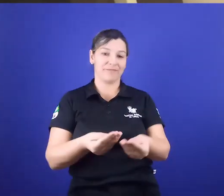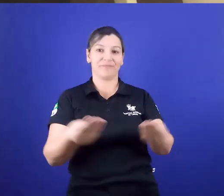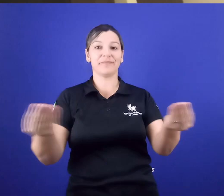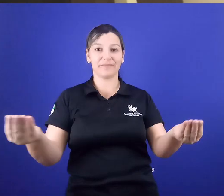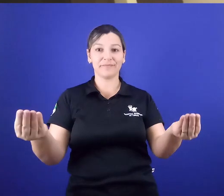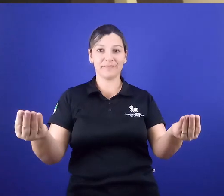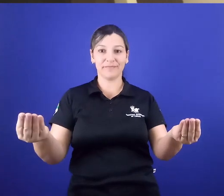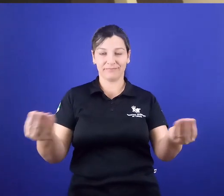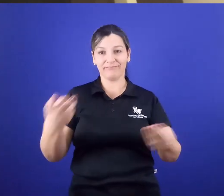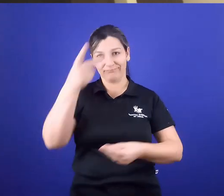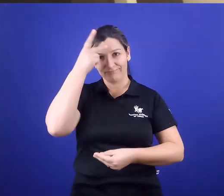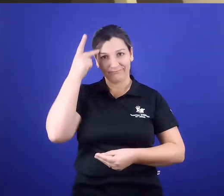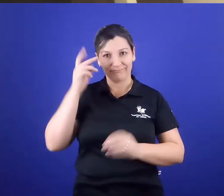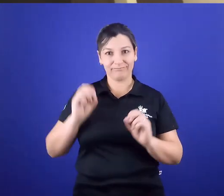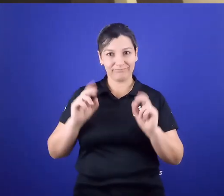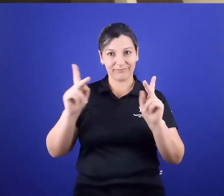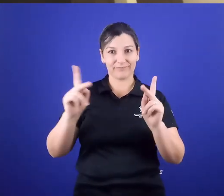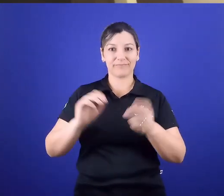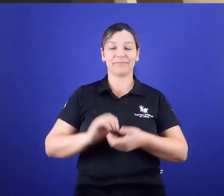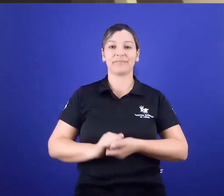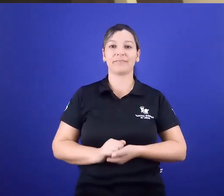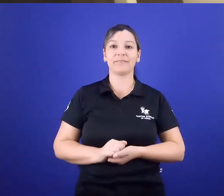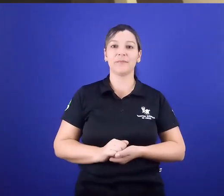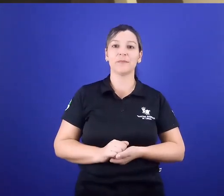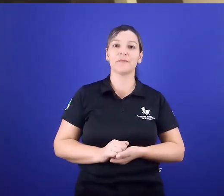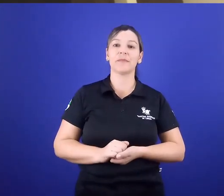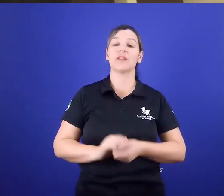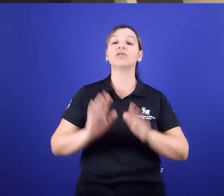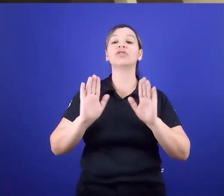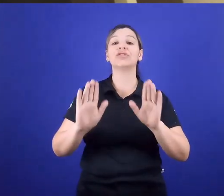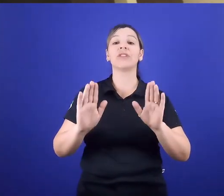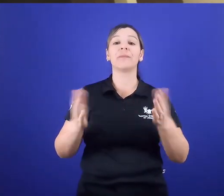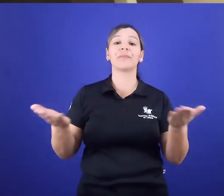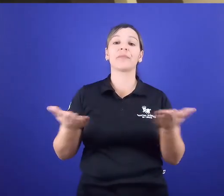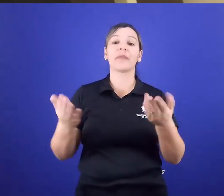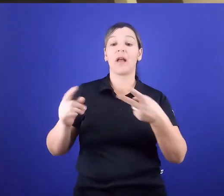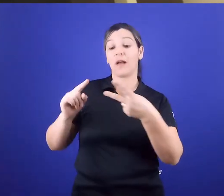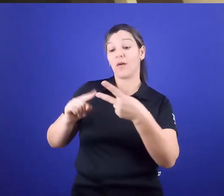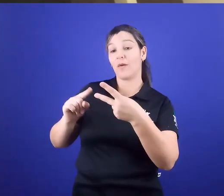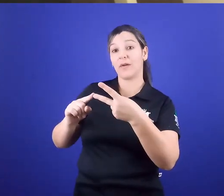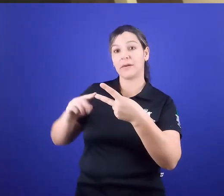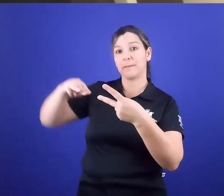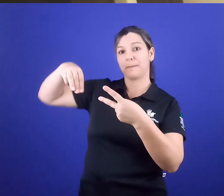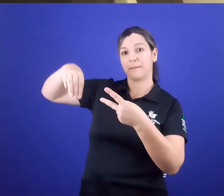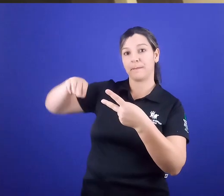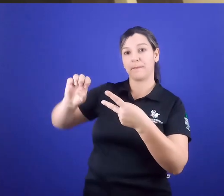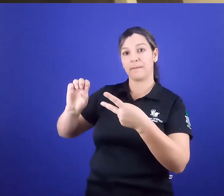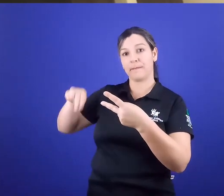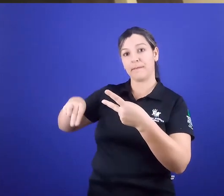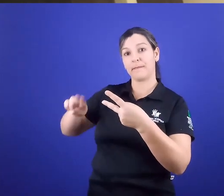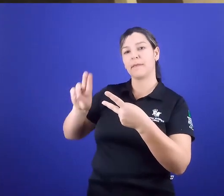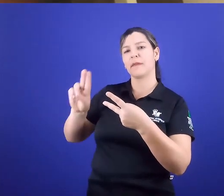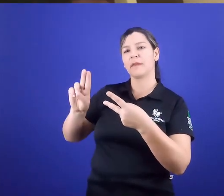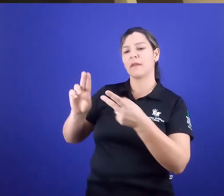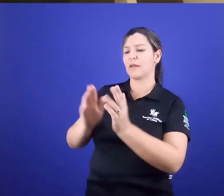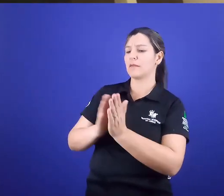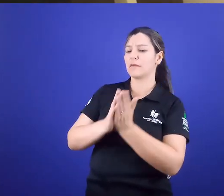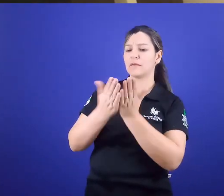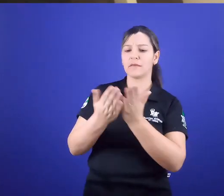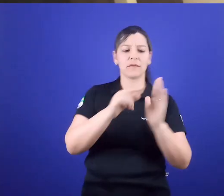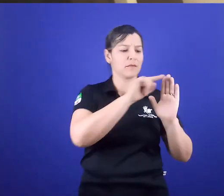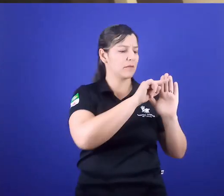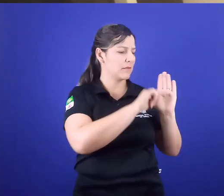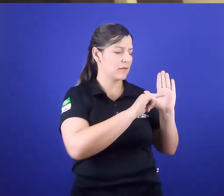diferente. Ok? Bom, e com relação aos menus, né, gente? Os menus são como você